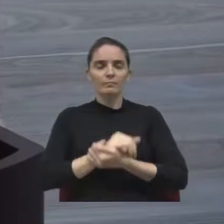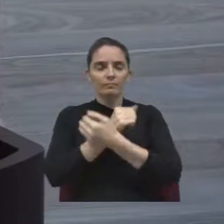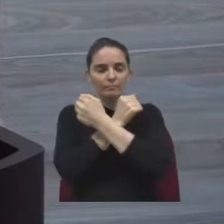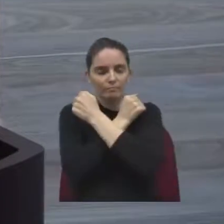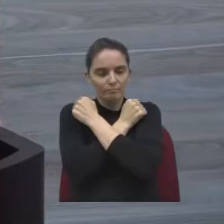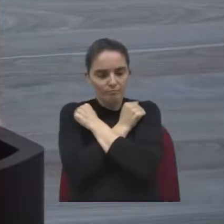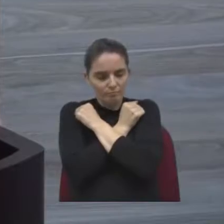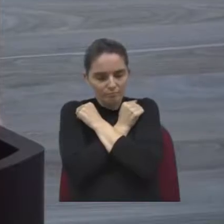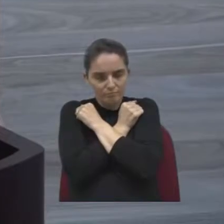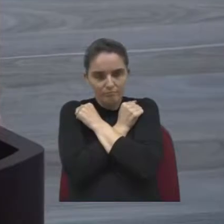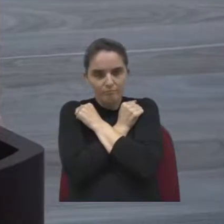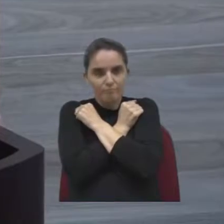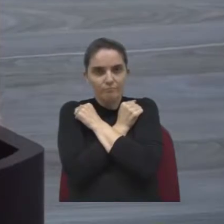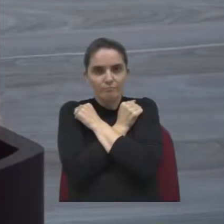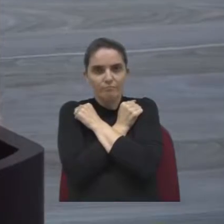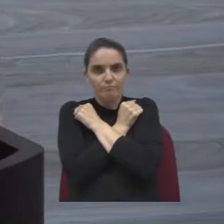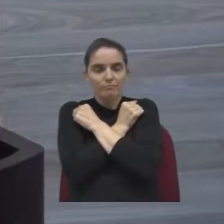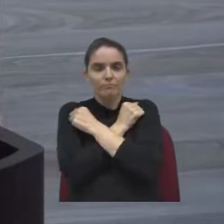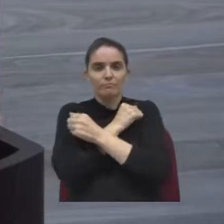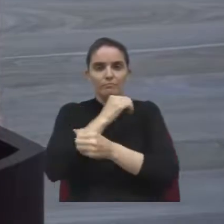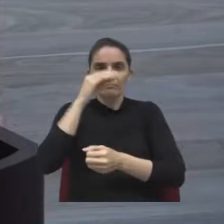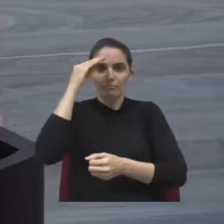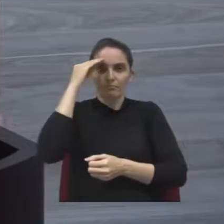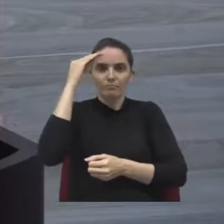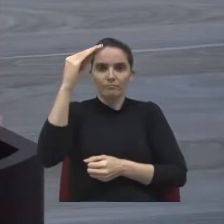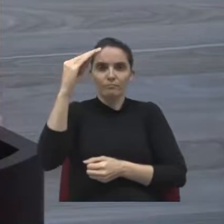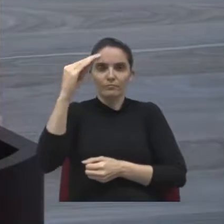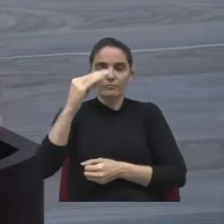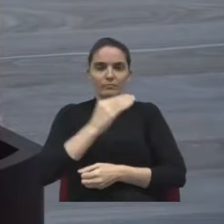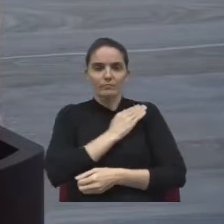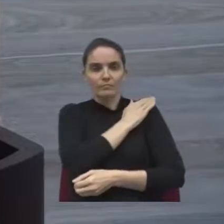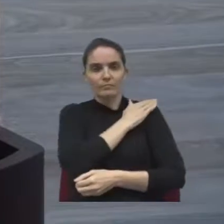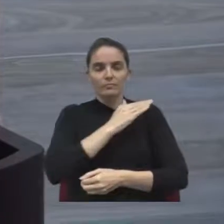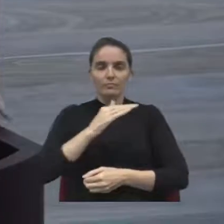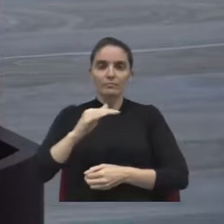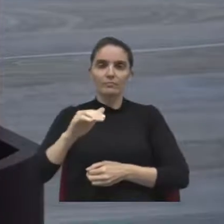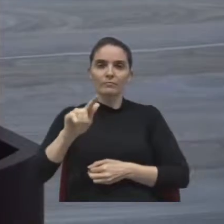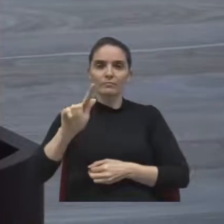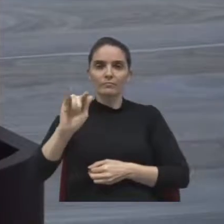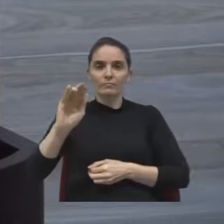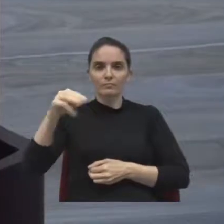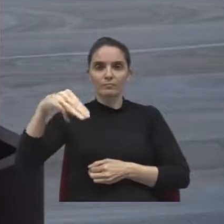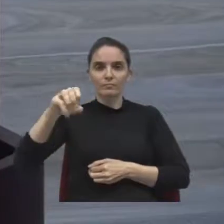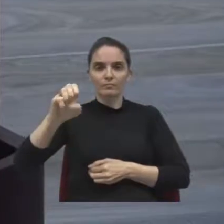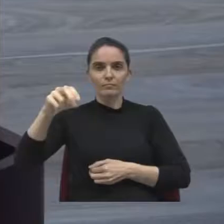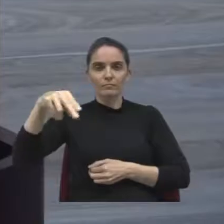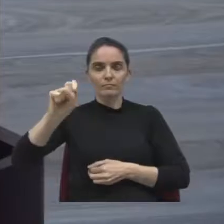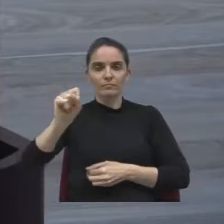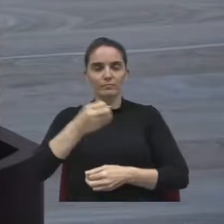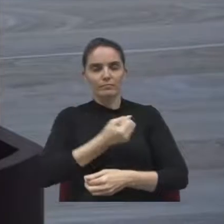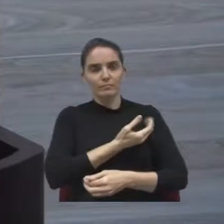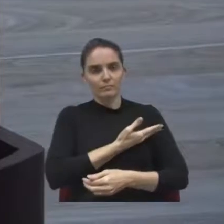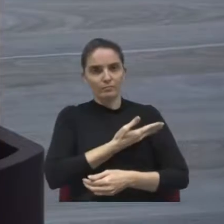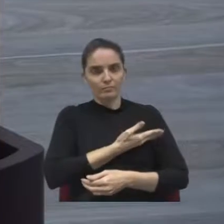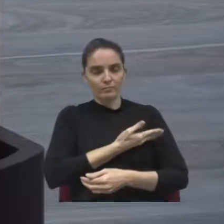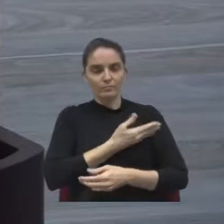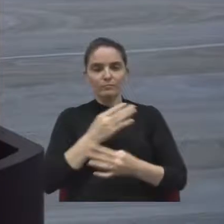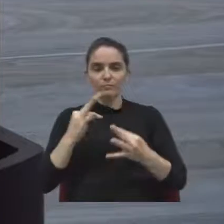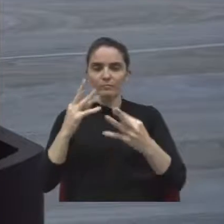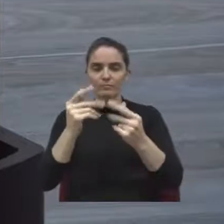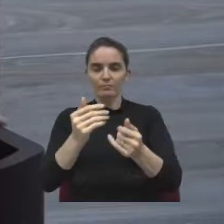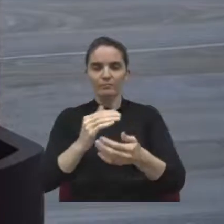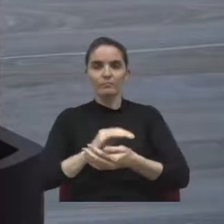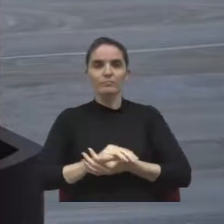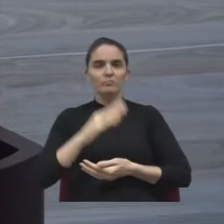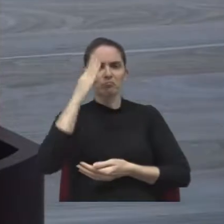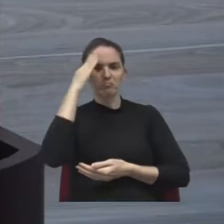ao meu ex-comandante aqui, Tenente Jimenez. O senhor e seus amigos aqui muito nos honra, viu, de estar nessa casa. Vocês fizeram